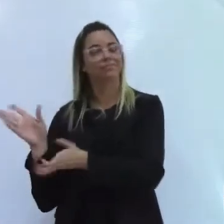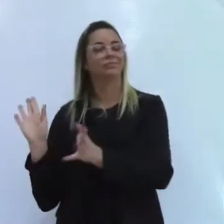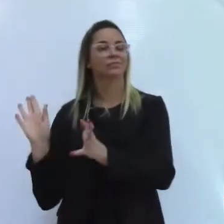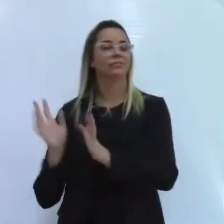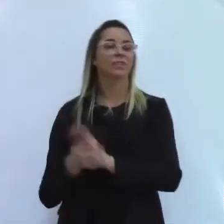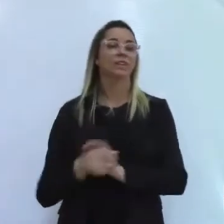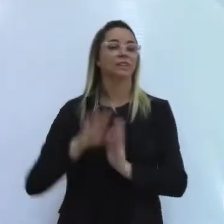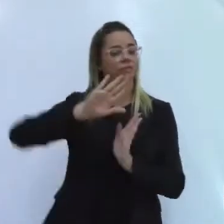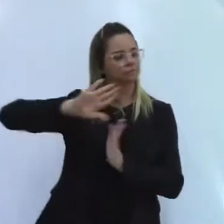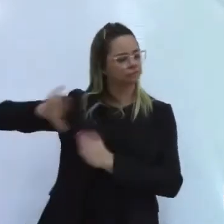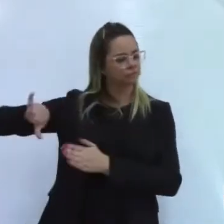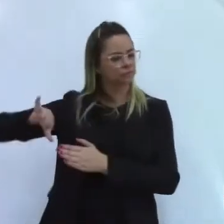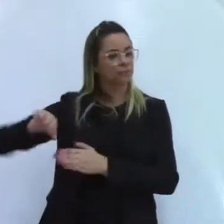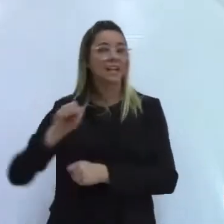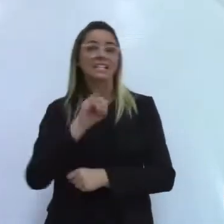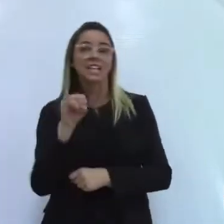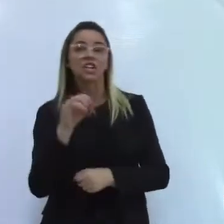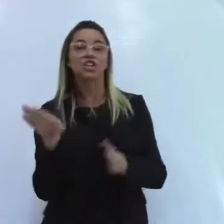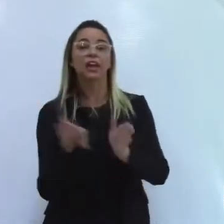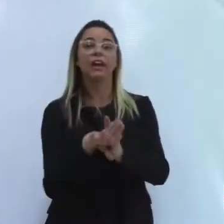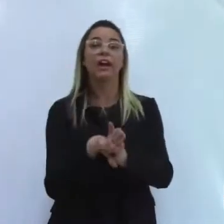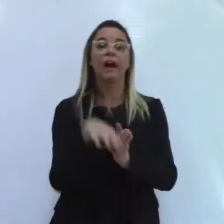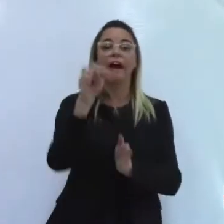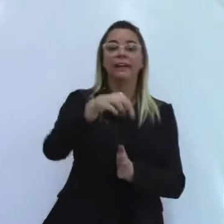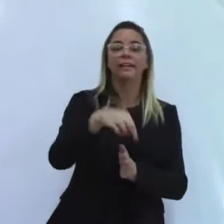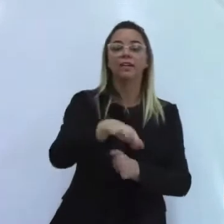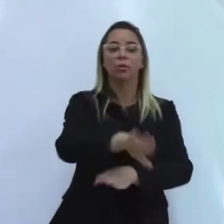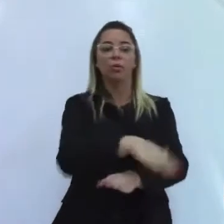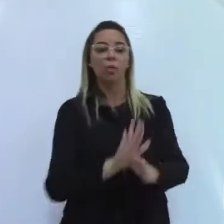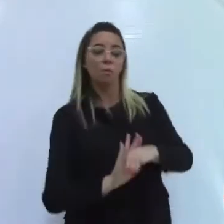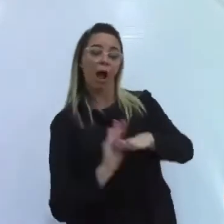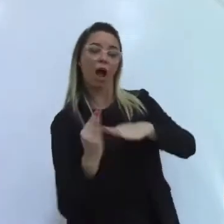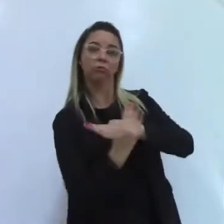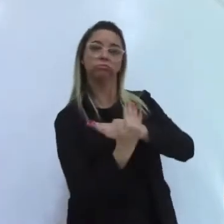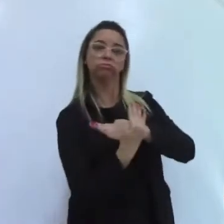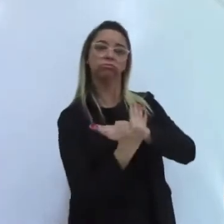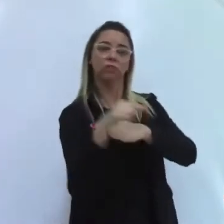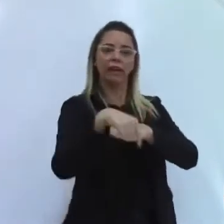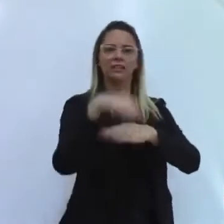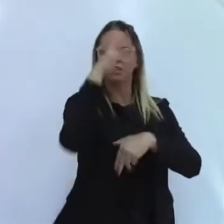têm lâmpadas apagadas por mais de 2 meses. E não se toma providência.